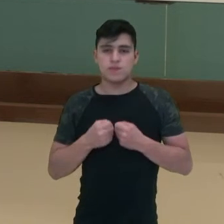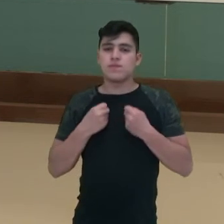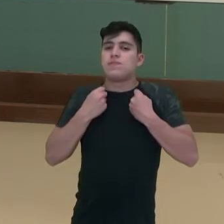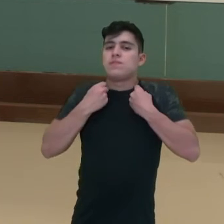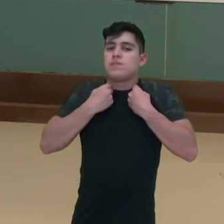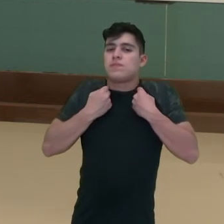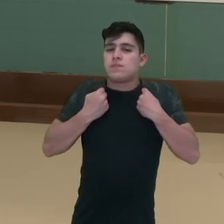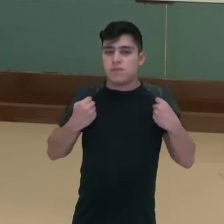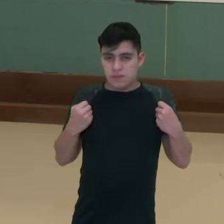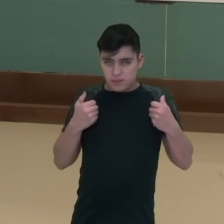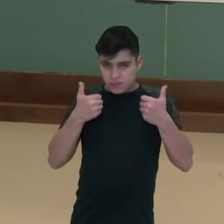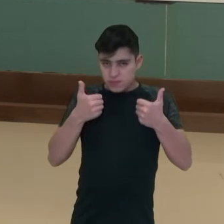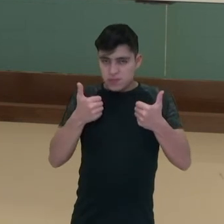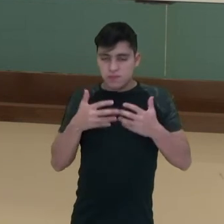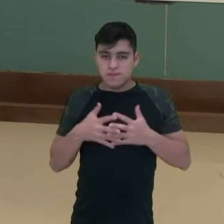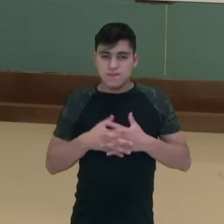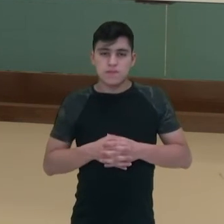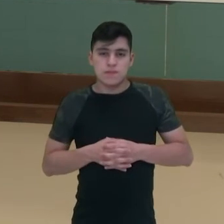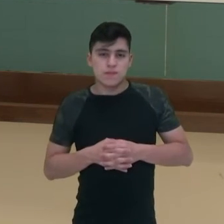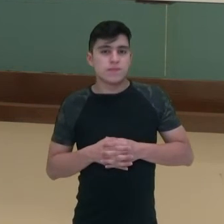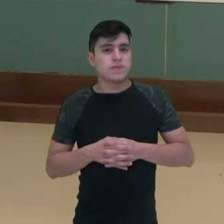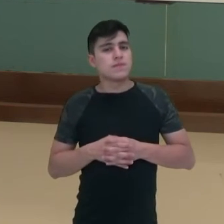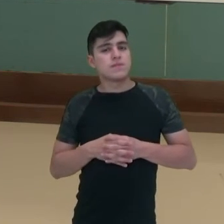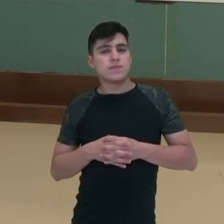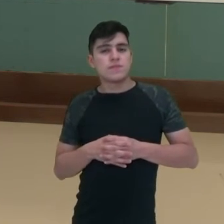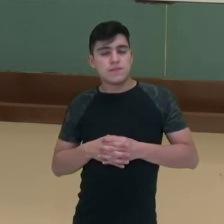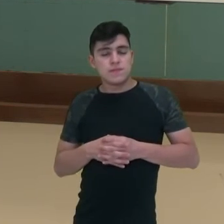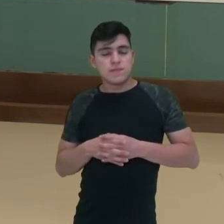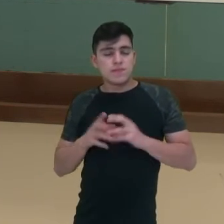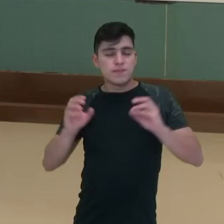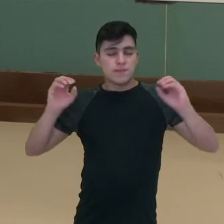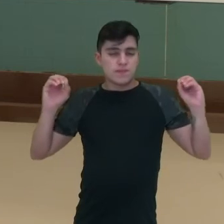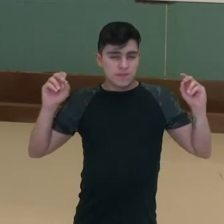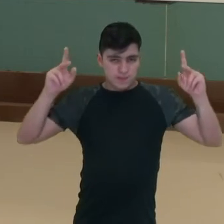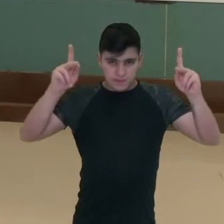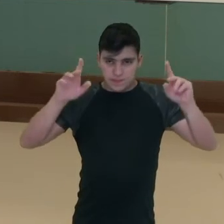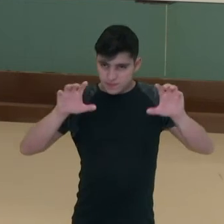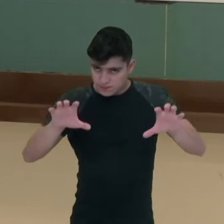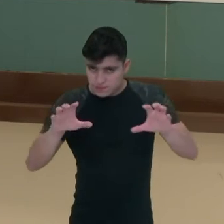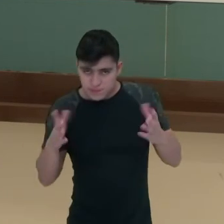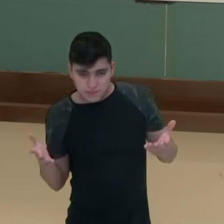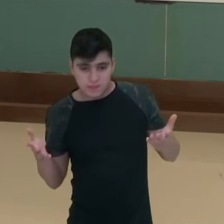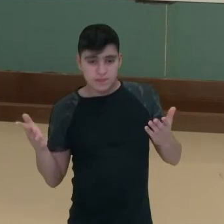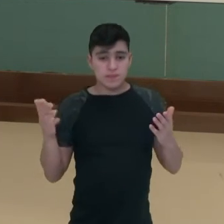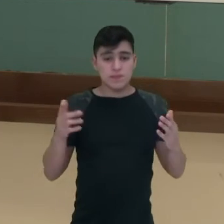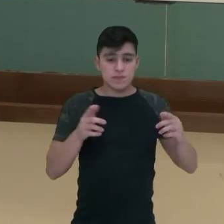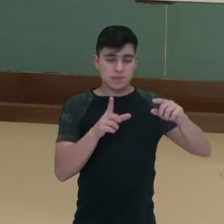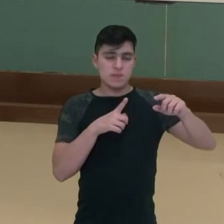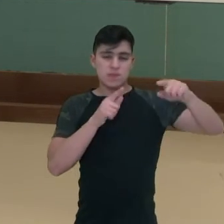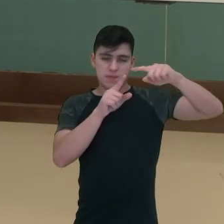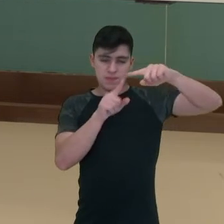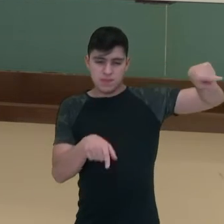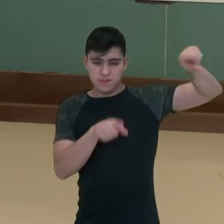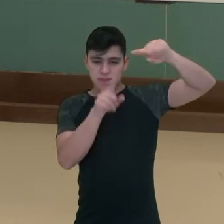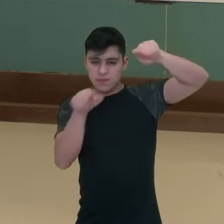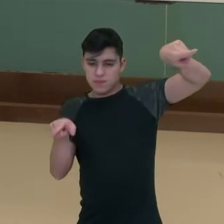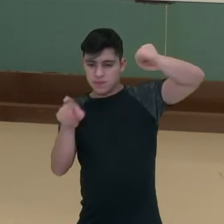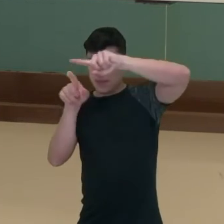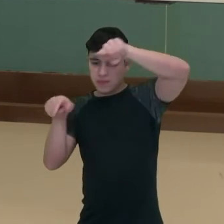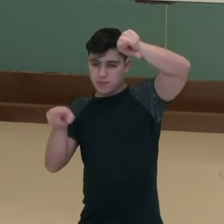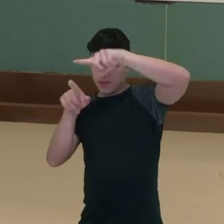última camada eletrônica, ok? Então é a última camada que vai conseguir